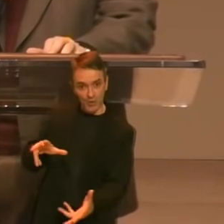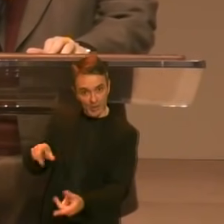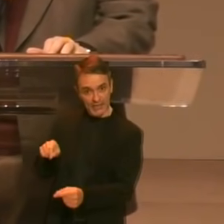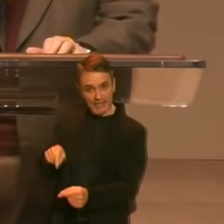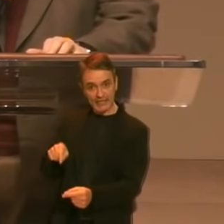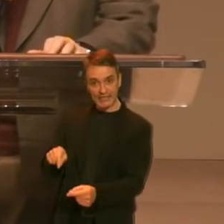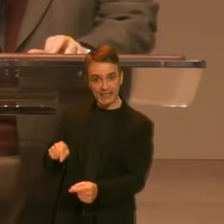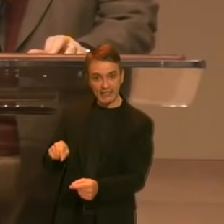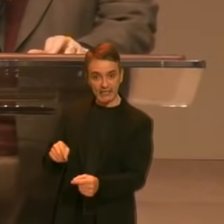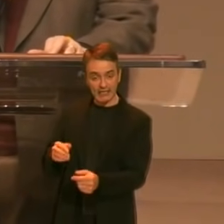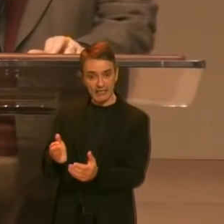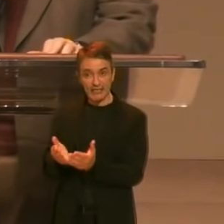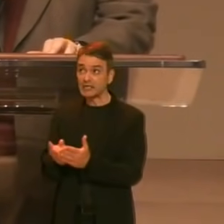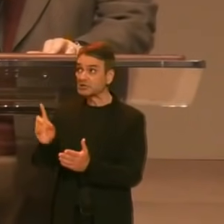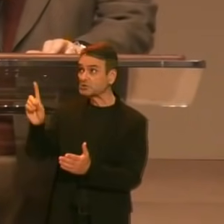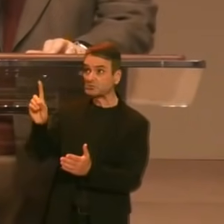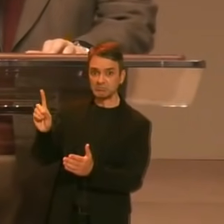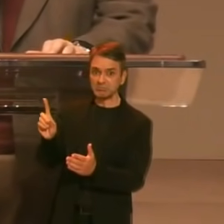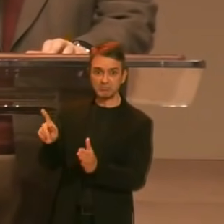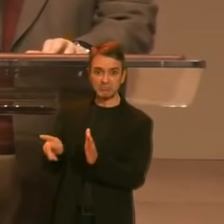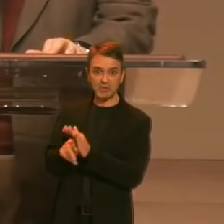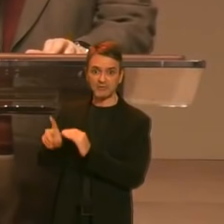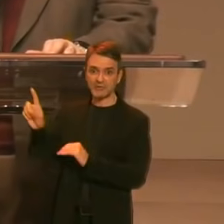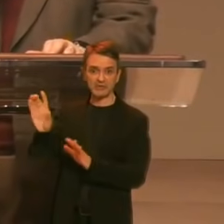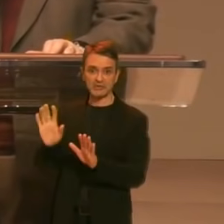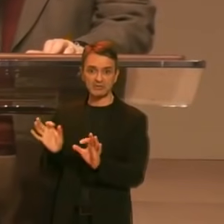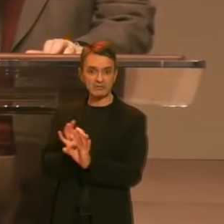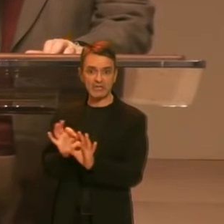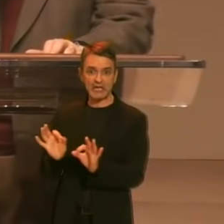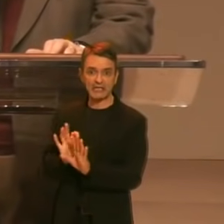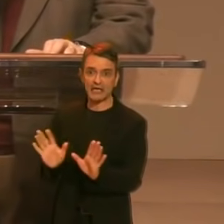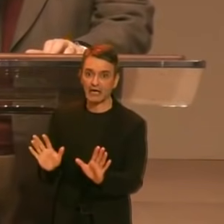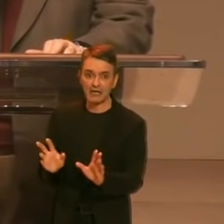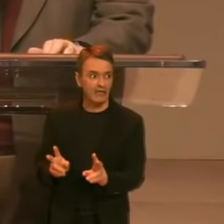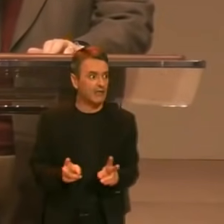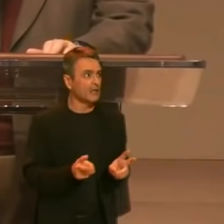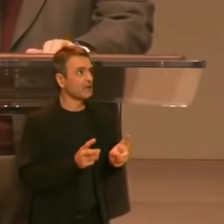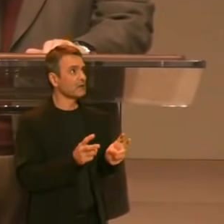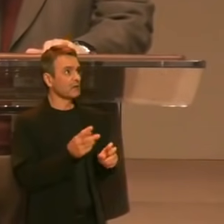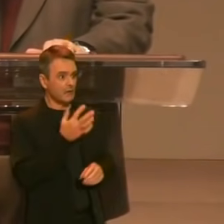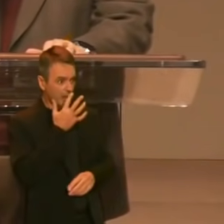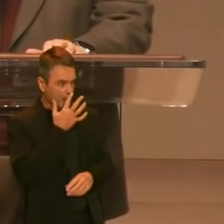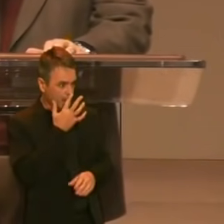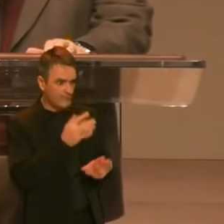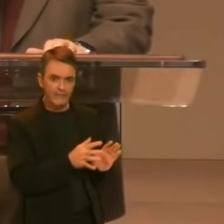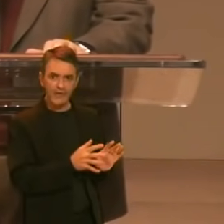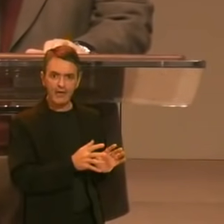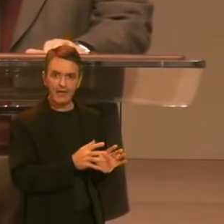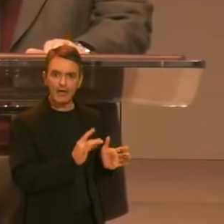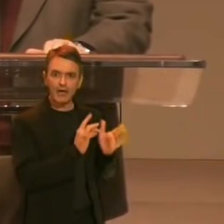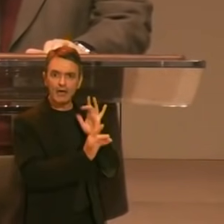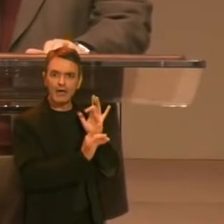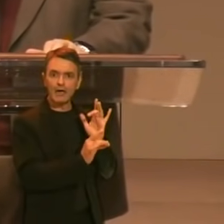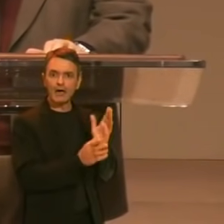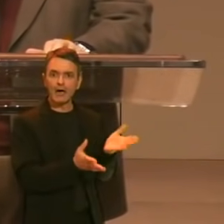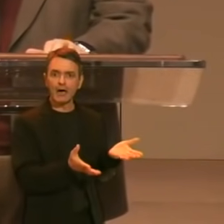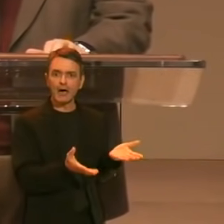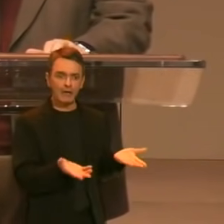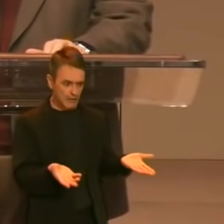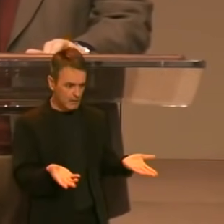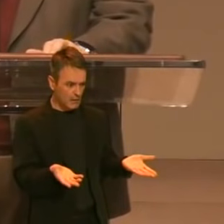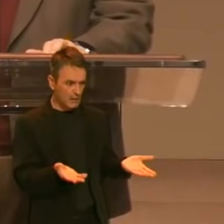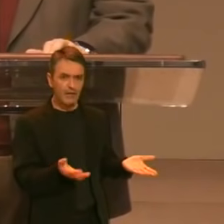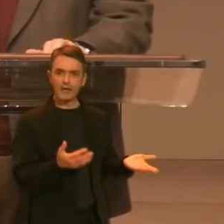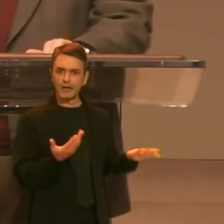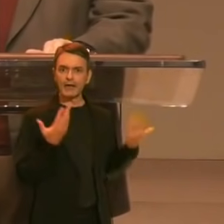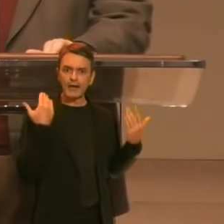vida, desde a criação do mundo, ficarão admirados quando virem a besta, porque ela era, agora não é,